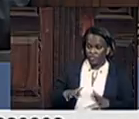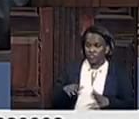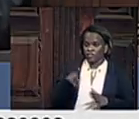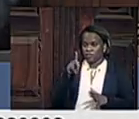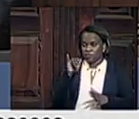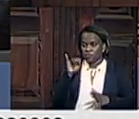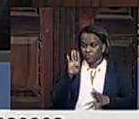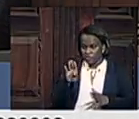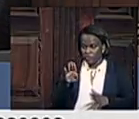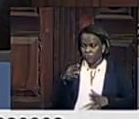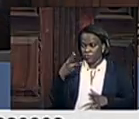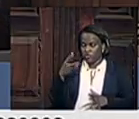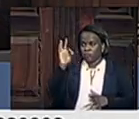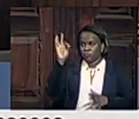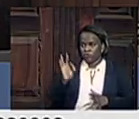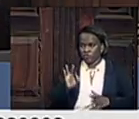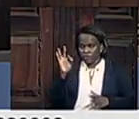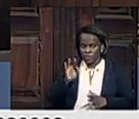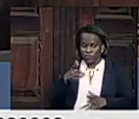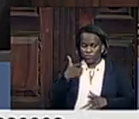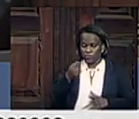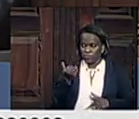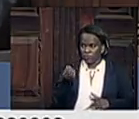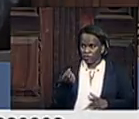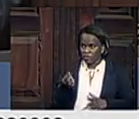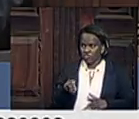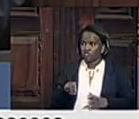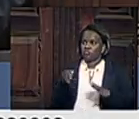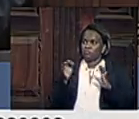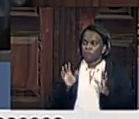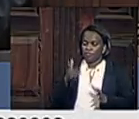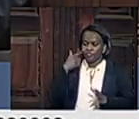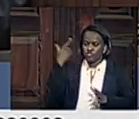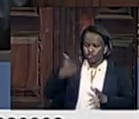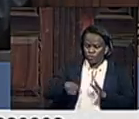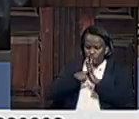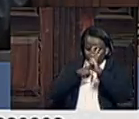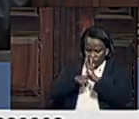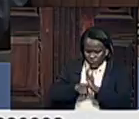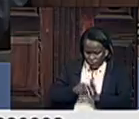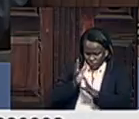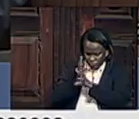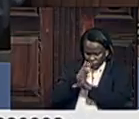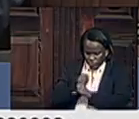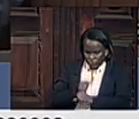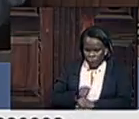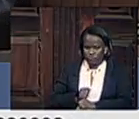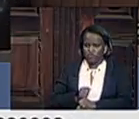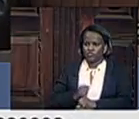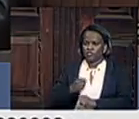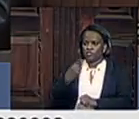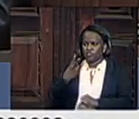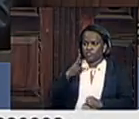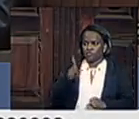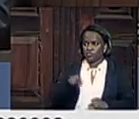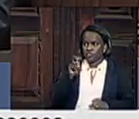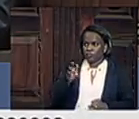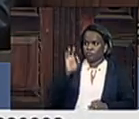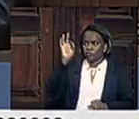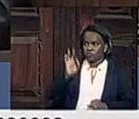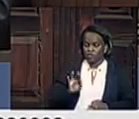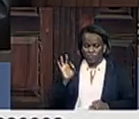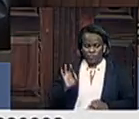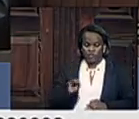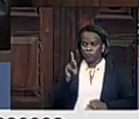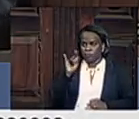do Brasil de 3% no ano de 2016, isso foi revisado para uma queda de 3,5% no